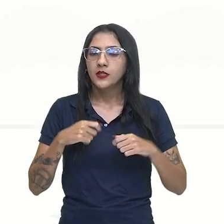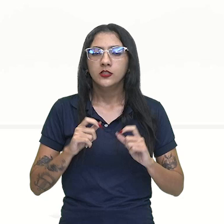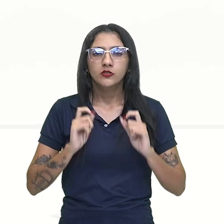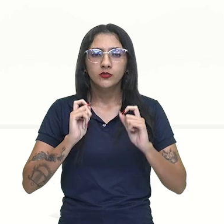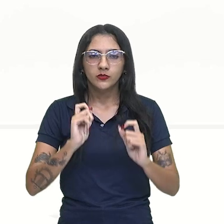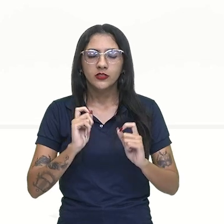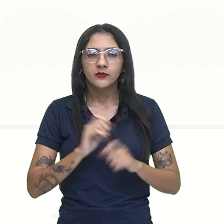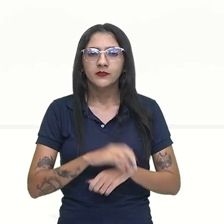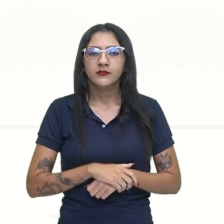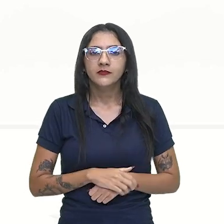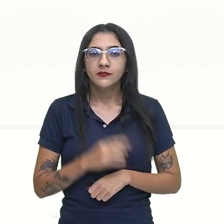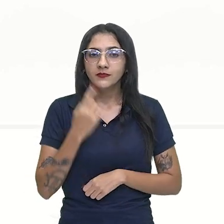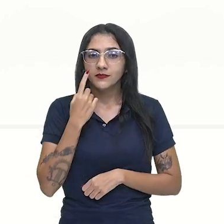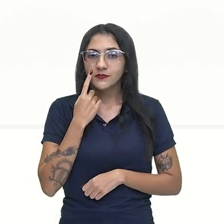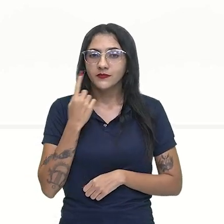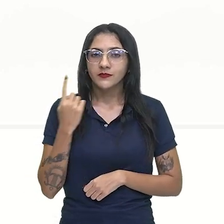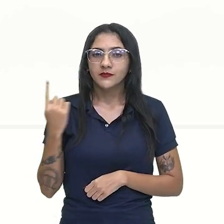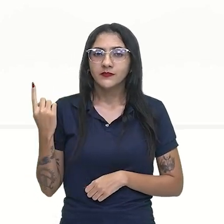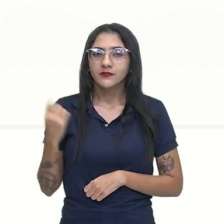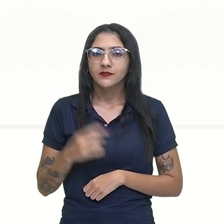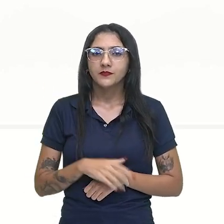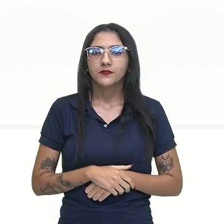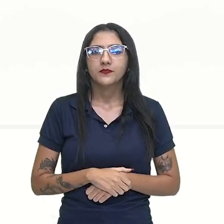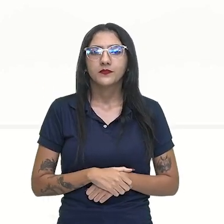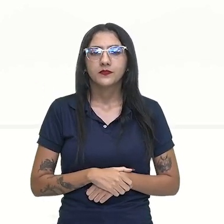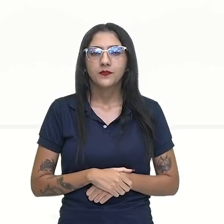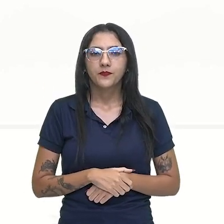né? Então vai virar